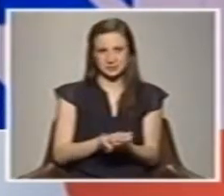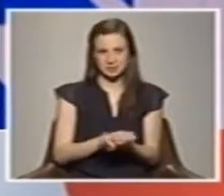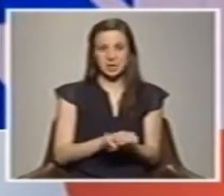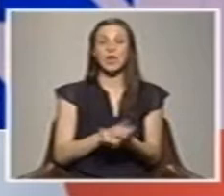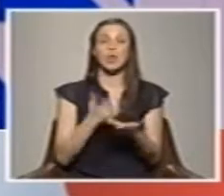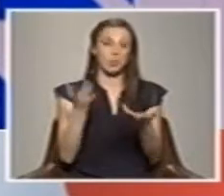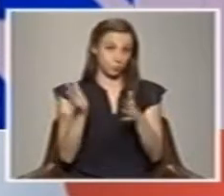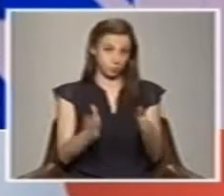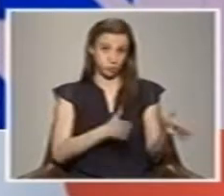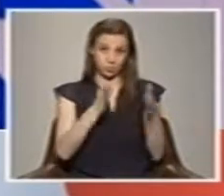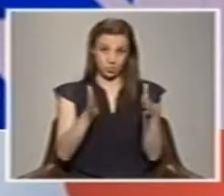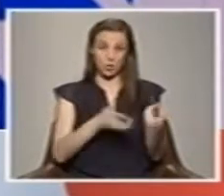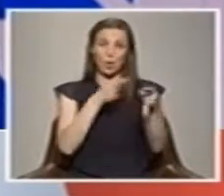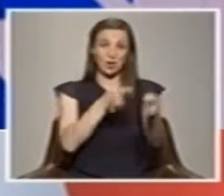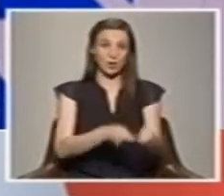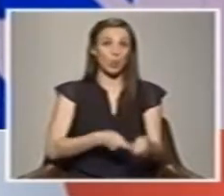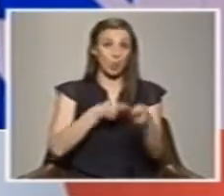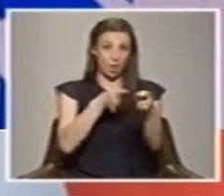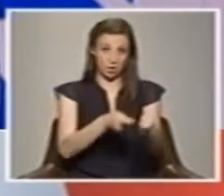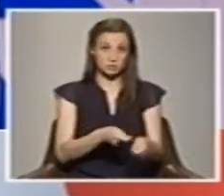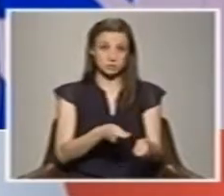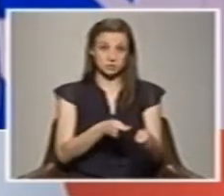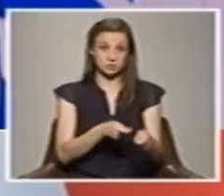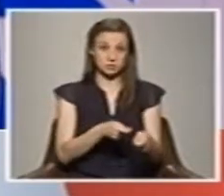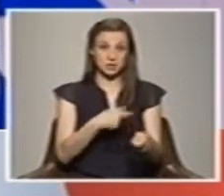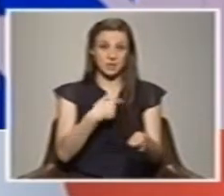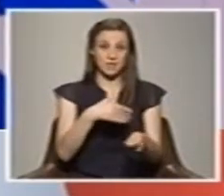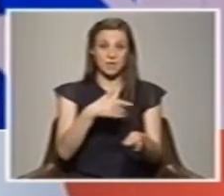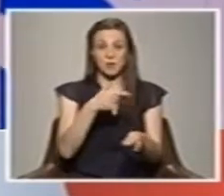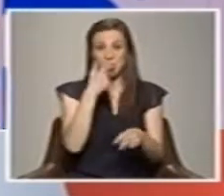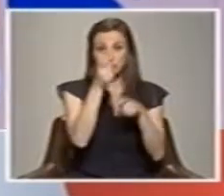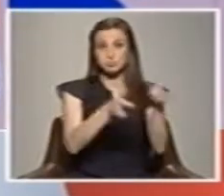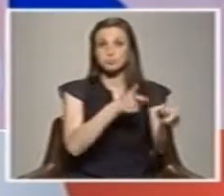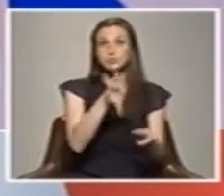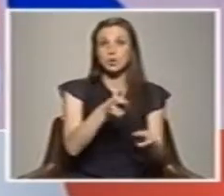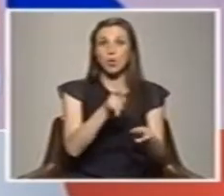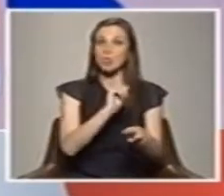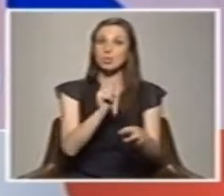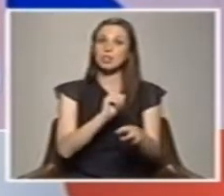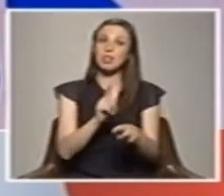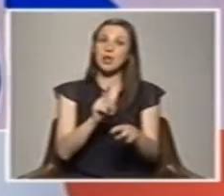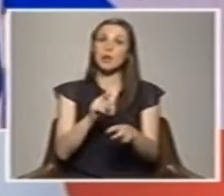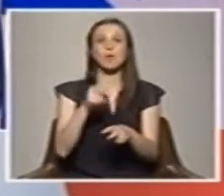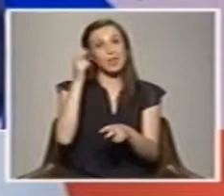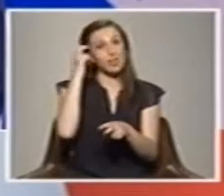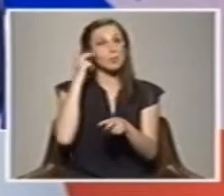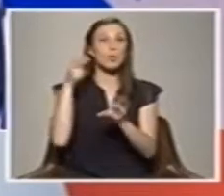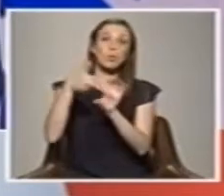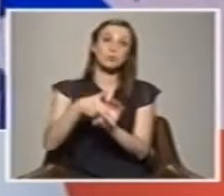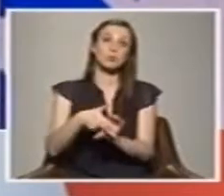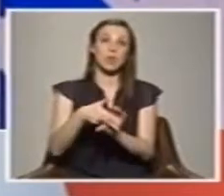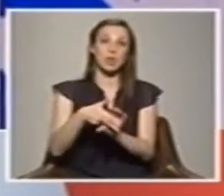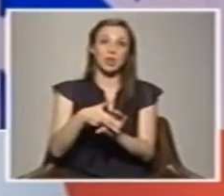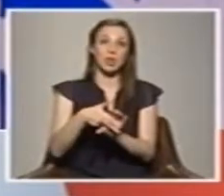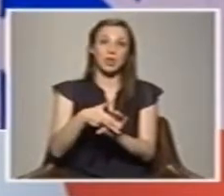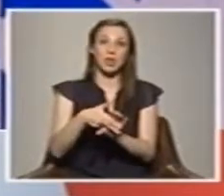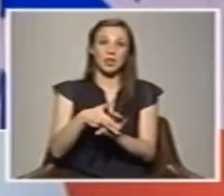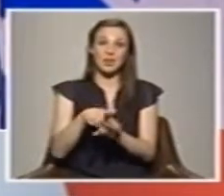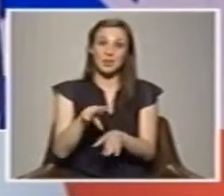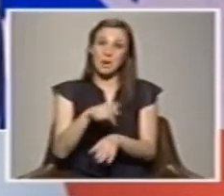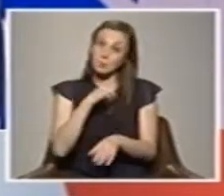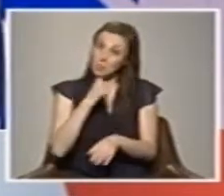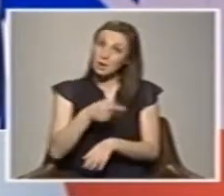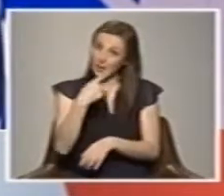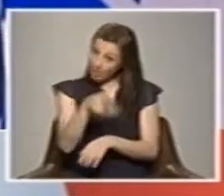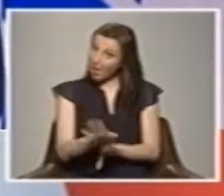produções agrícolas que, em vez de irem para o consumo humano, vão para a produção de biocombustíveis. Mas aí existe, efetivamente, uma perda. É.